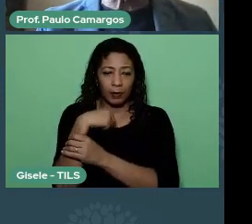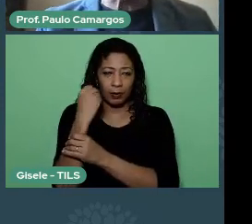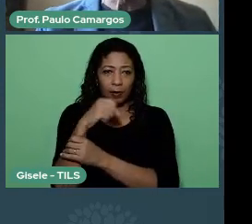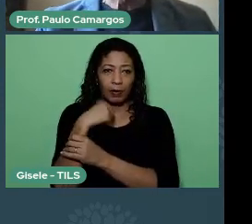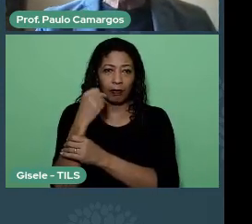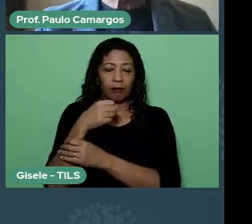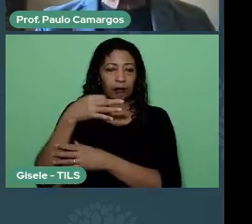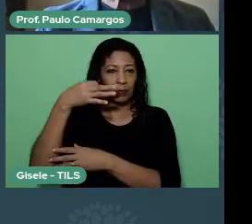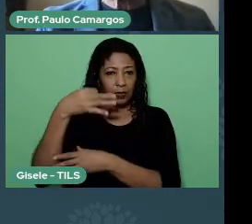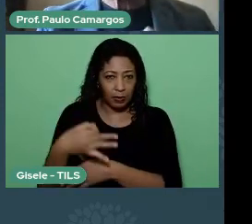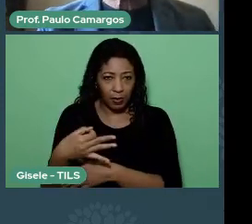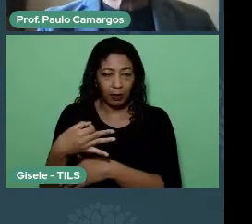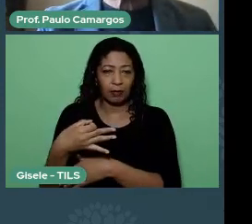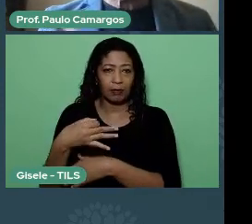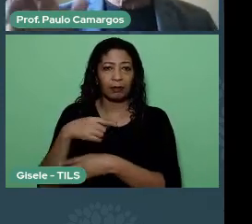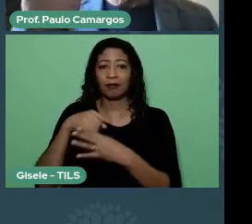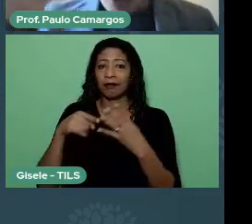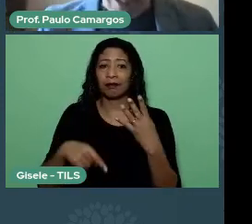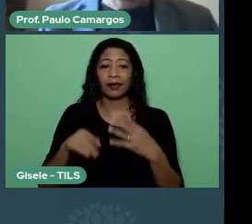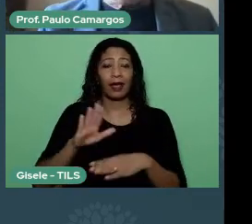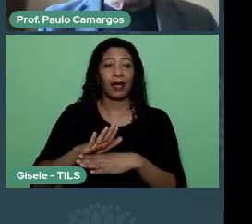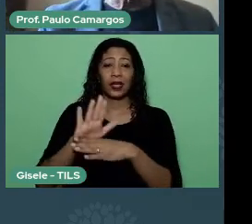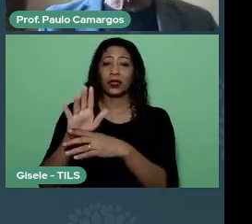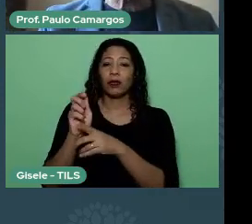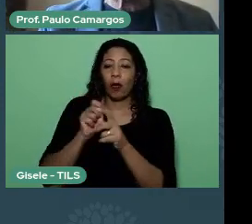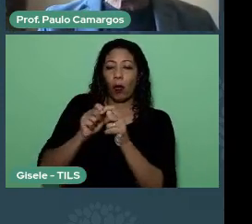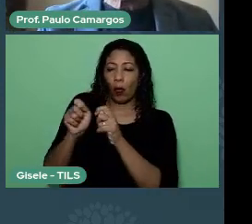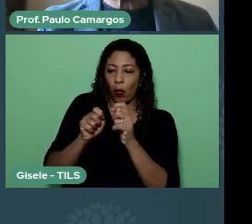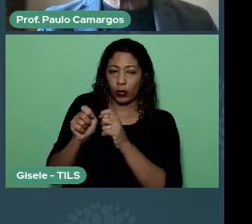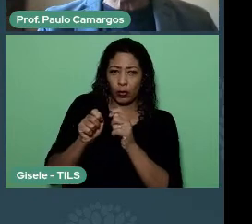fisioterapêutico correto, levam a um controle